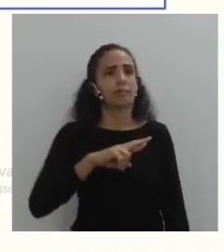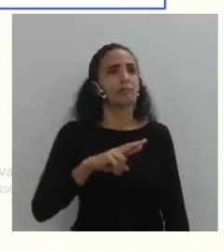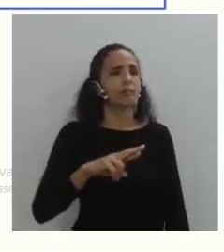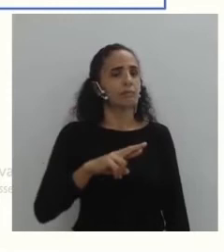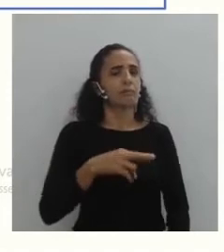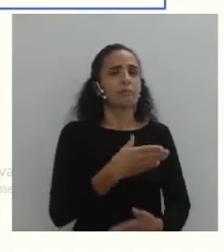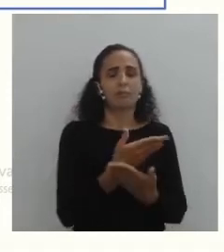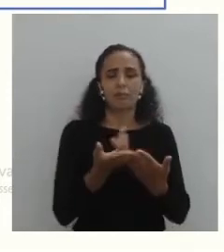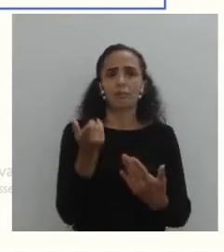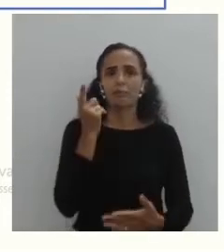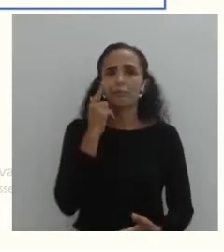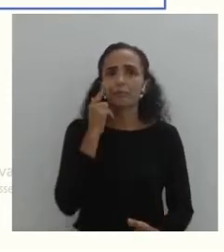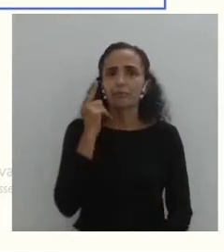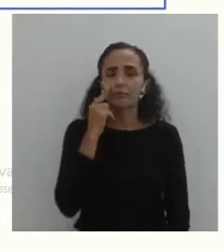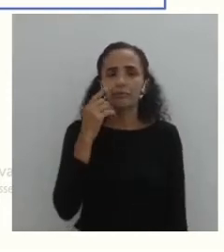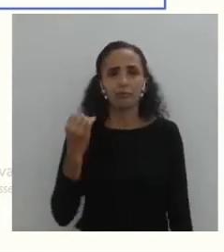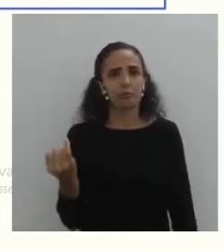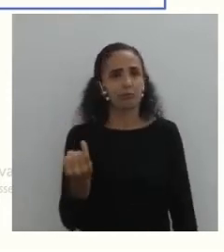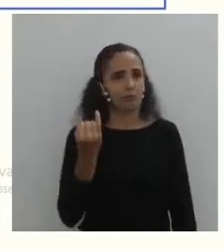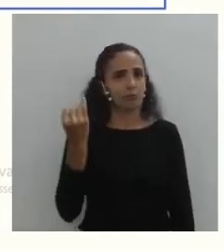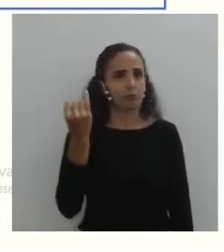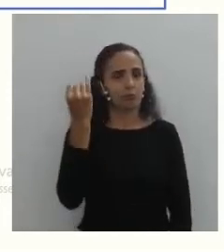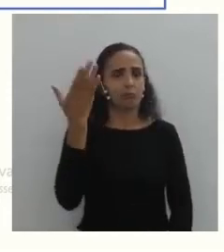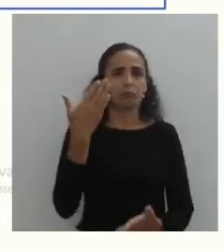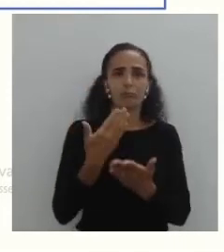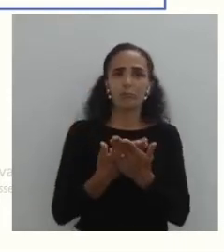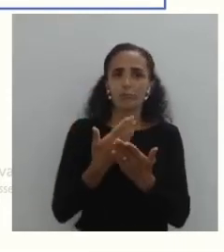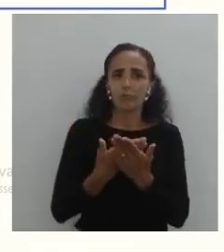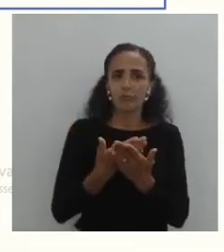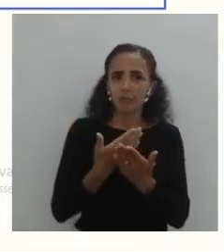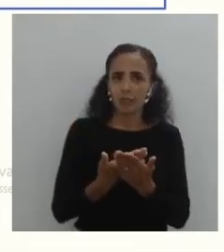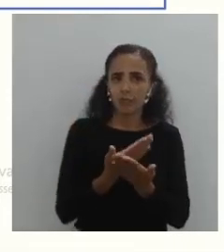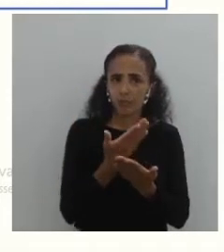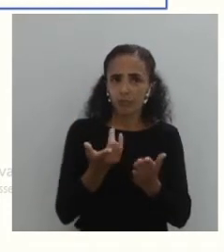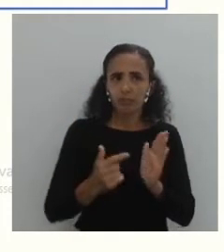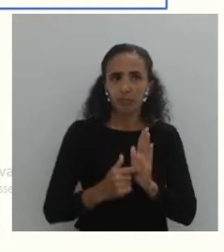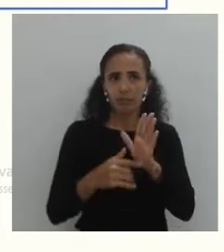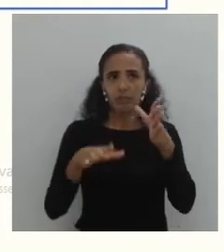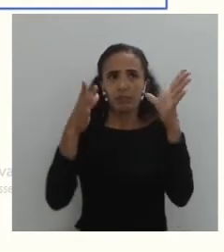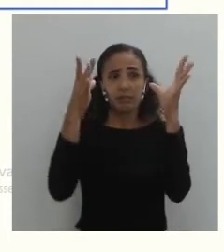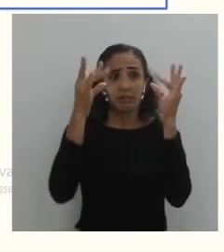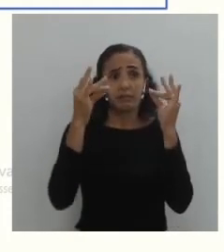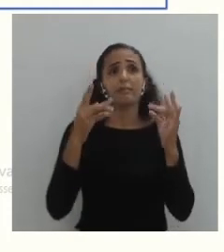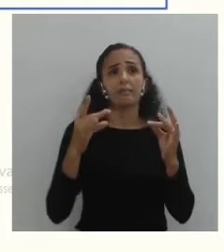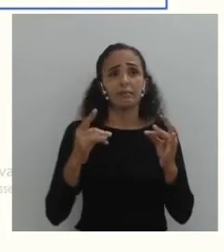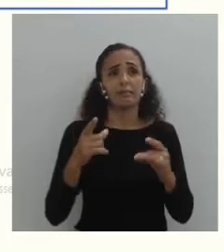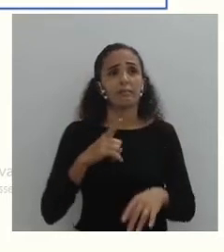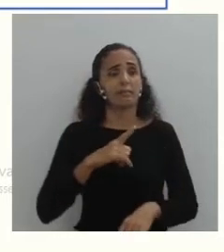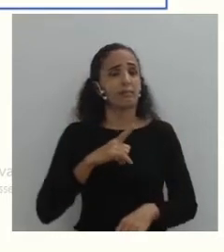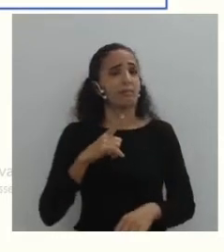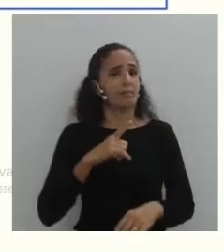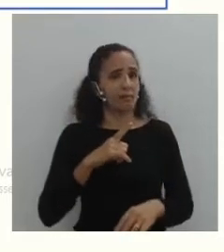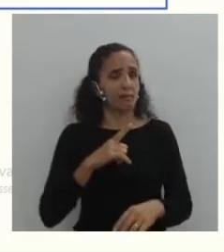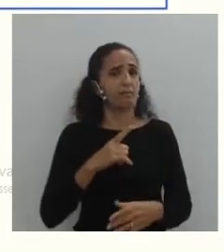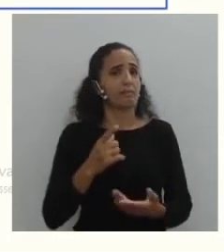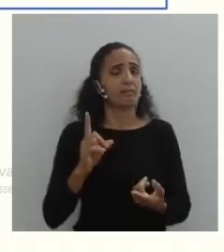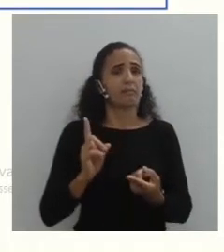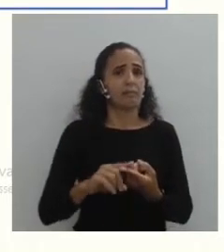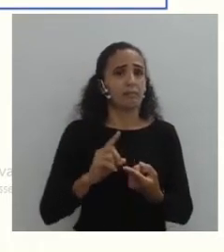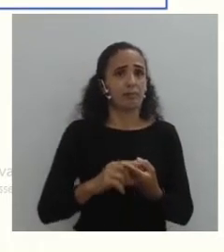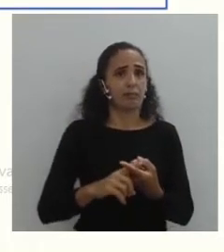nós observamos bem, olha aí o gráfico mostrando bem isso. Vamos ver aqui. E ainda há, como há na